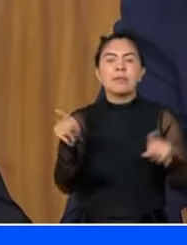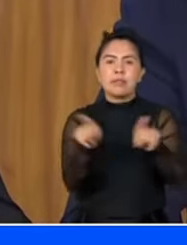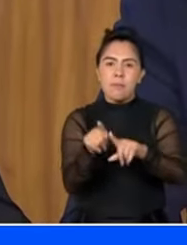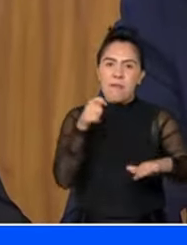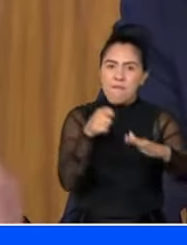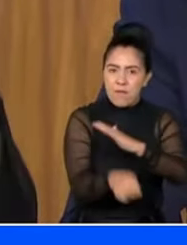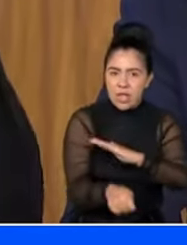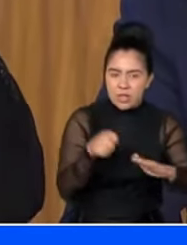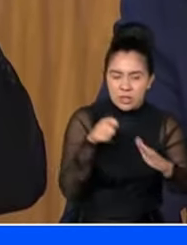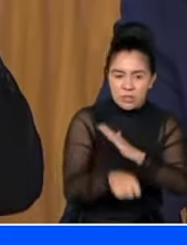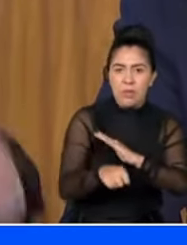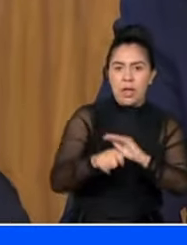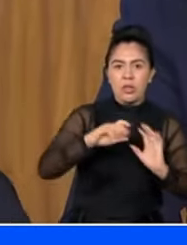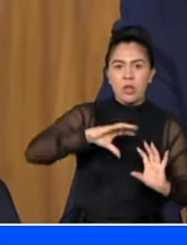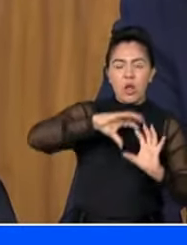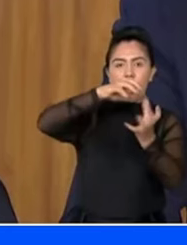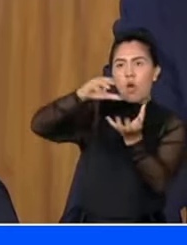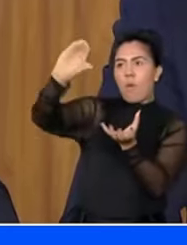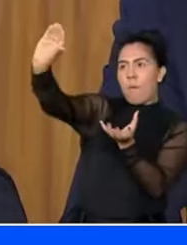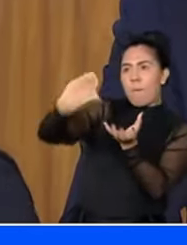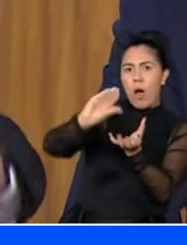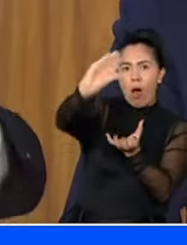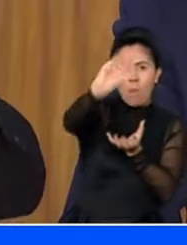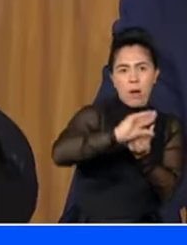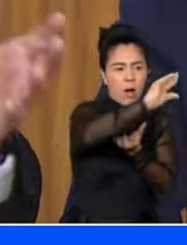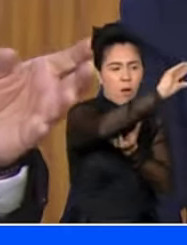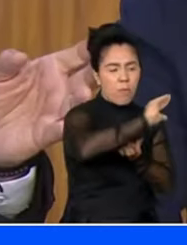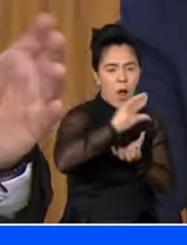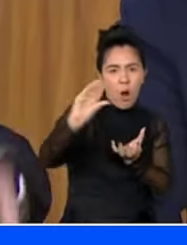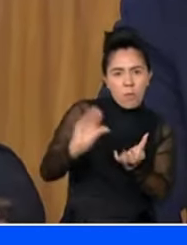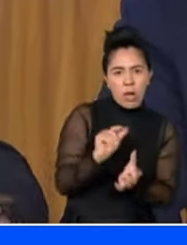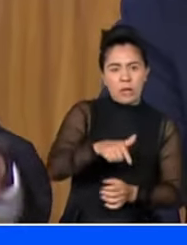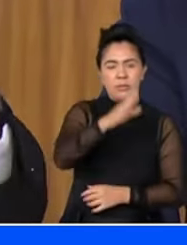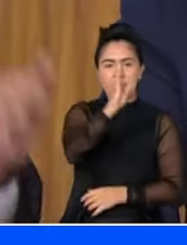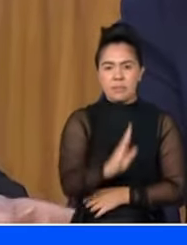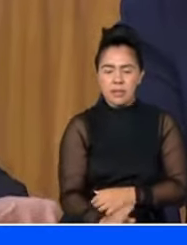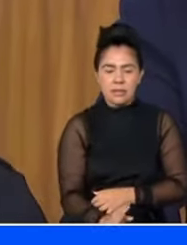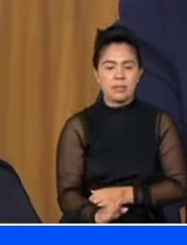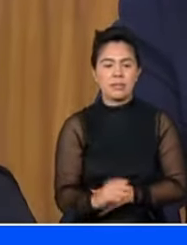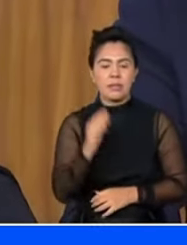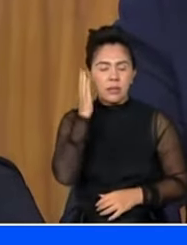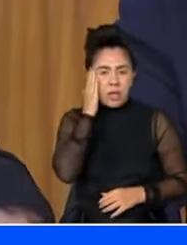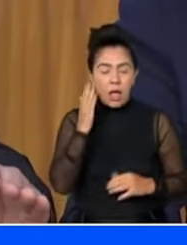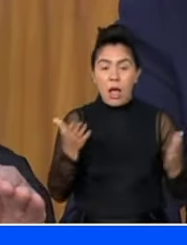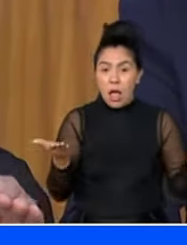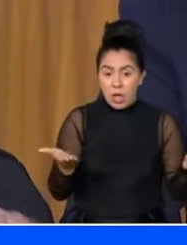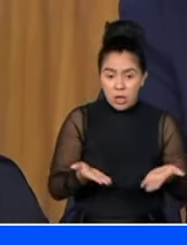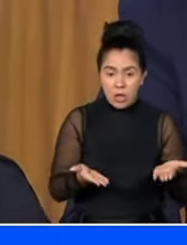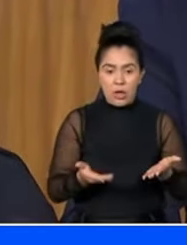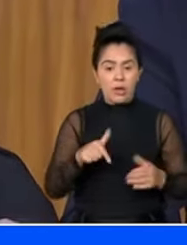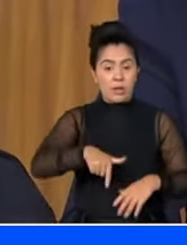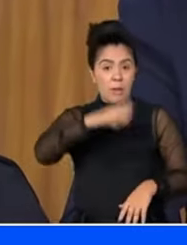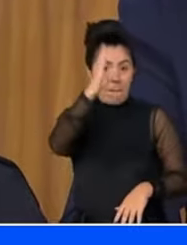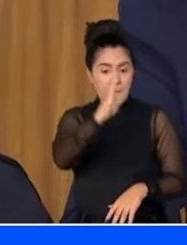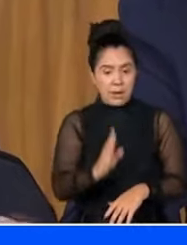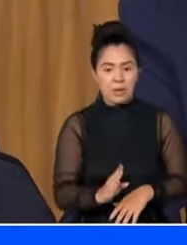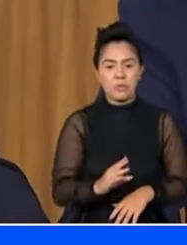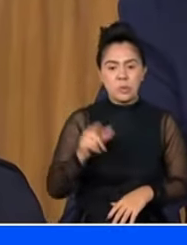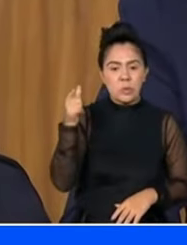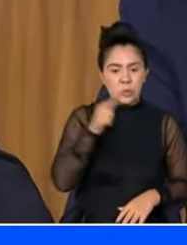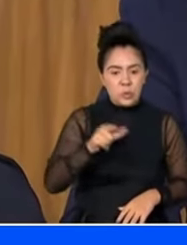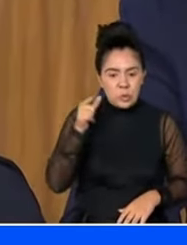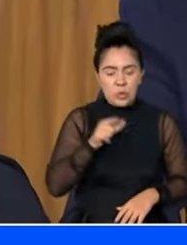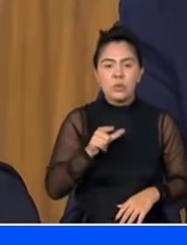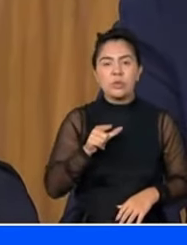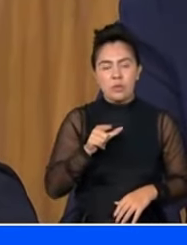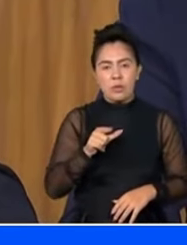investimentos. O mundo caiu os investimentos no mundo, é sempre menos 6, menos 7, e o Brasil, os investimentos de